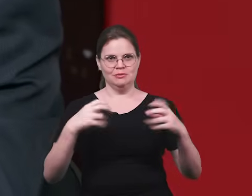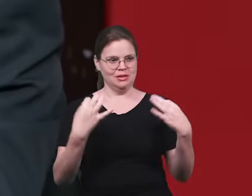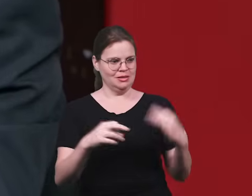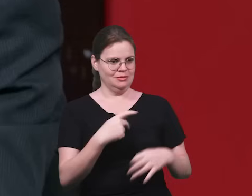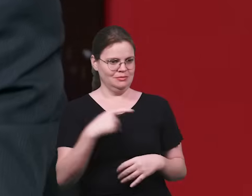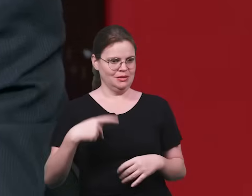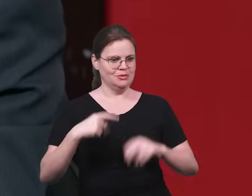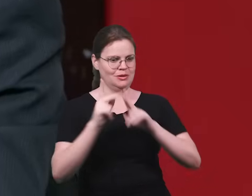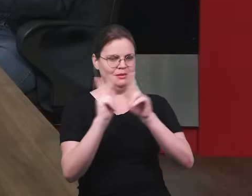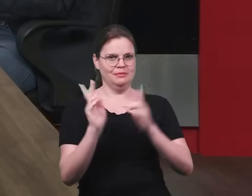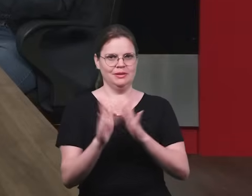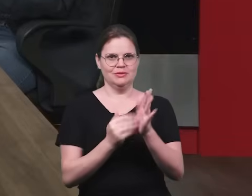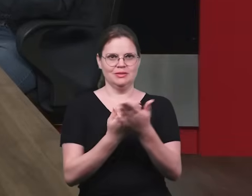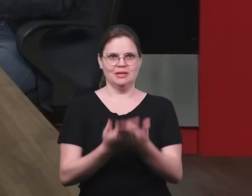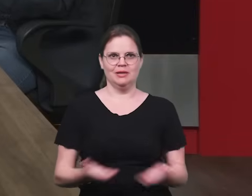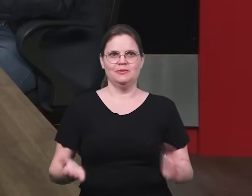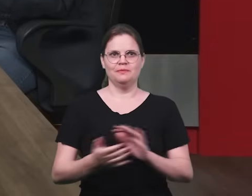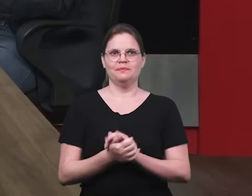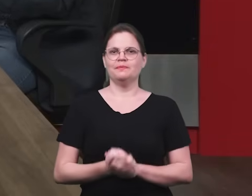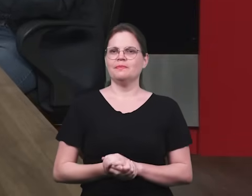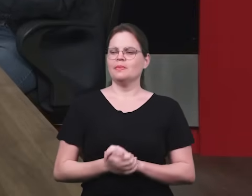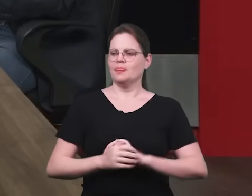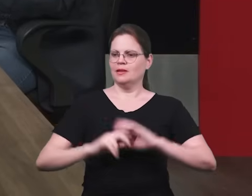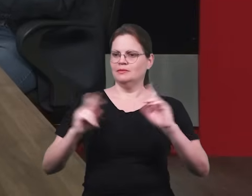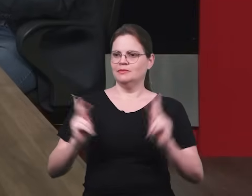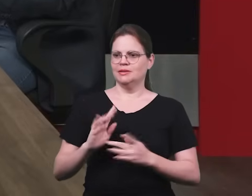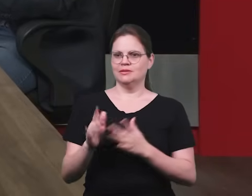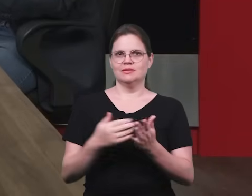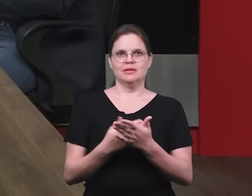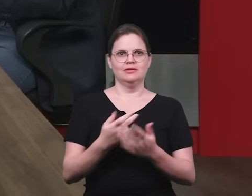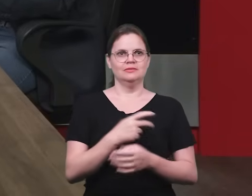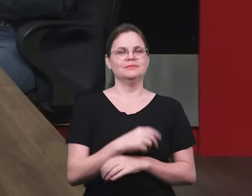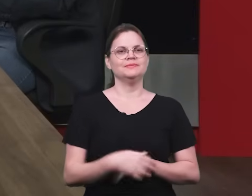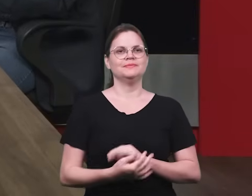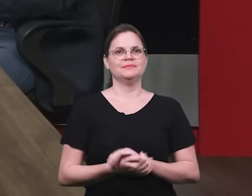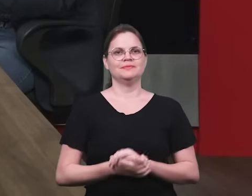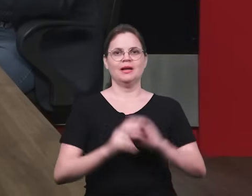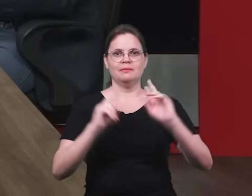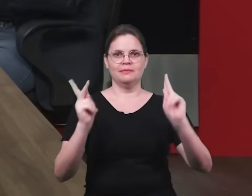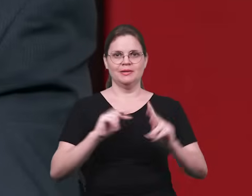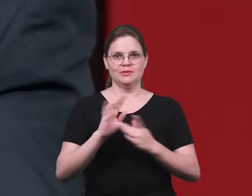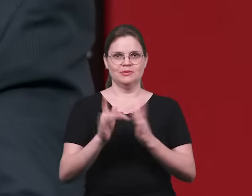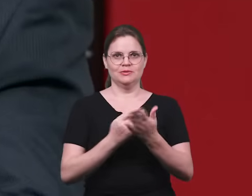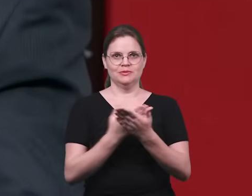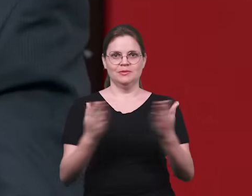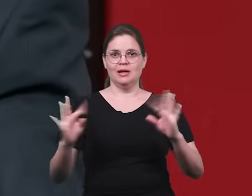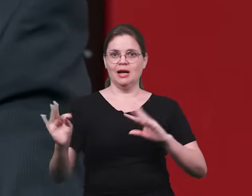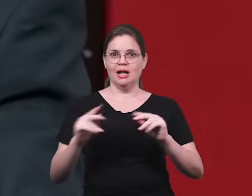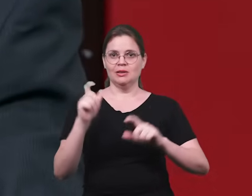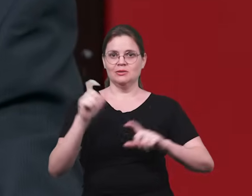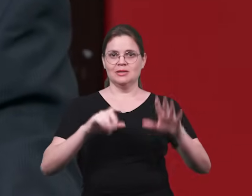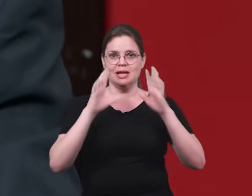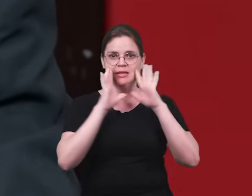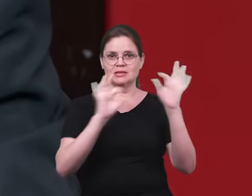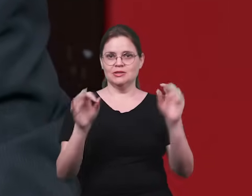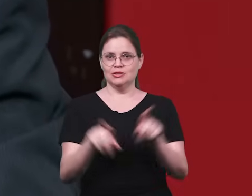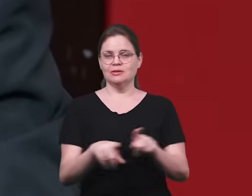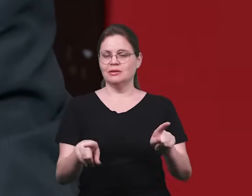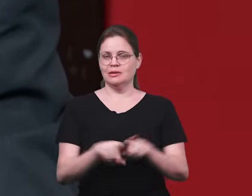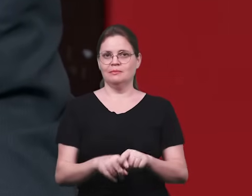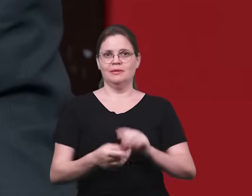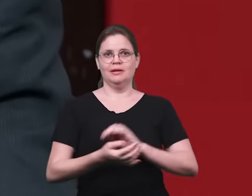Rosetti, a paz do Senhor. A paz do Senhor, William. Amém. Paz do Senhor, Tiago. Paz do Senhor, paz dos seus irmãos. A todos que nos acompanharam até